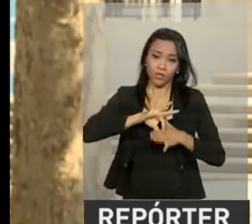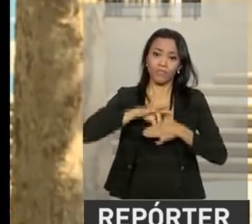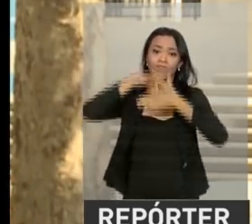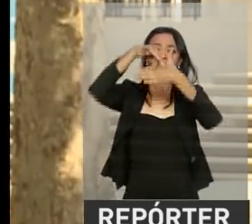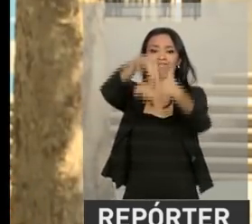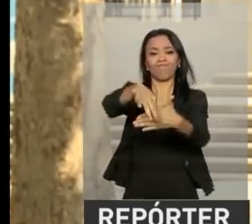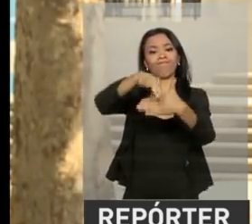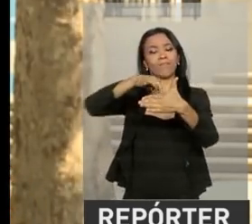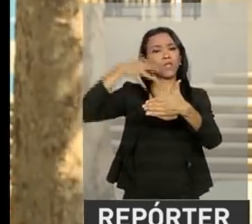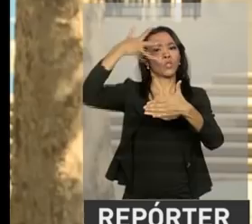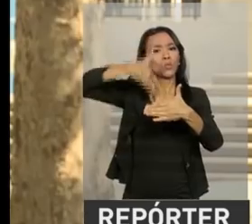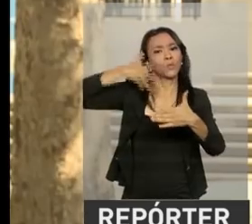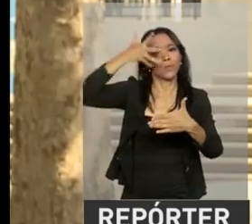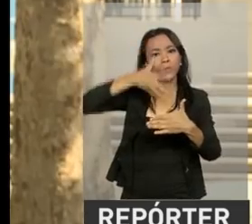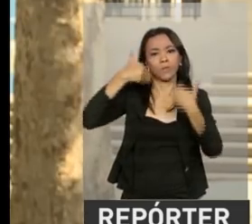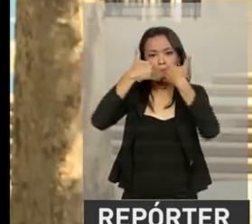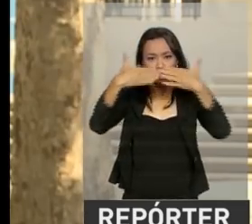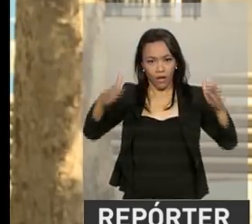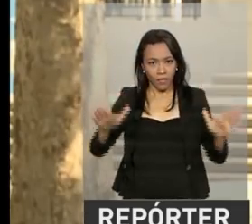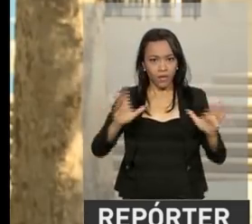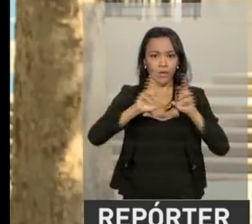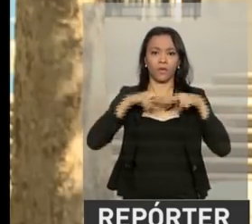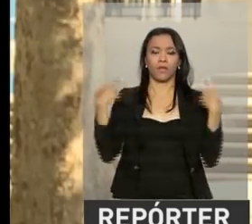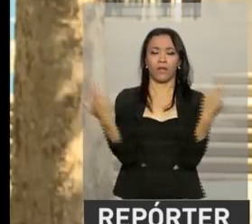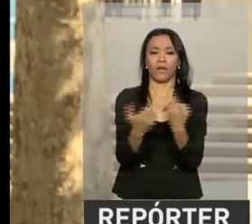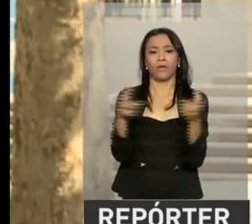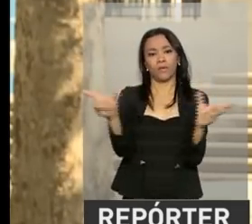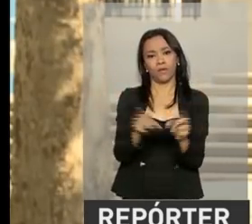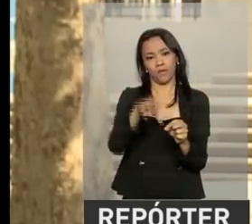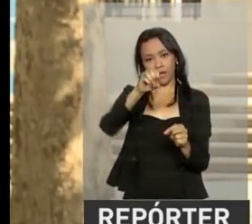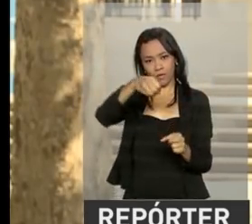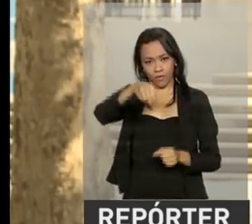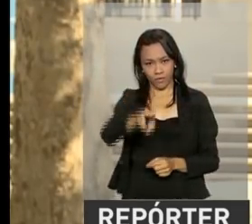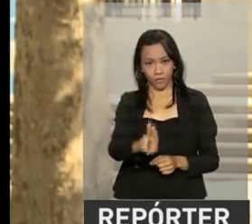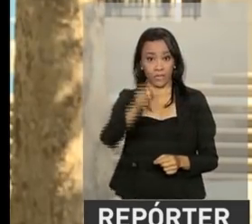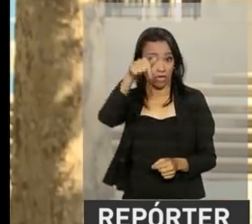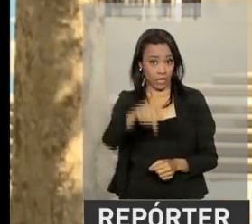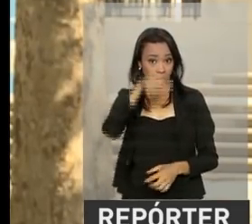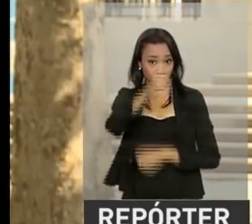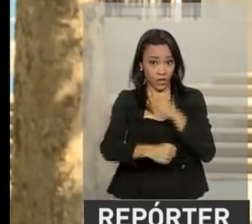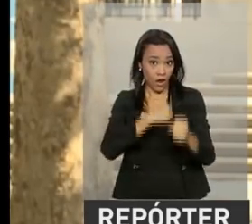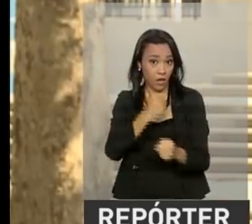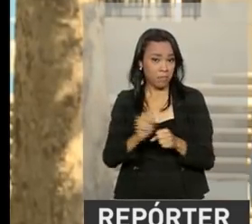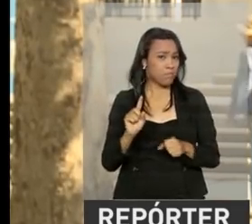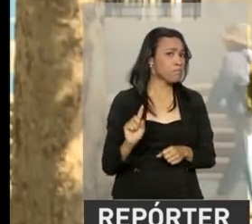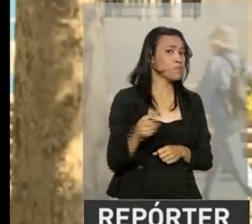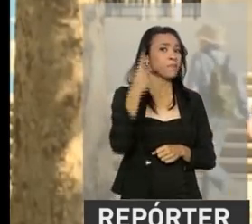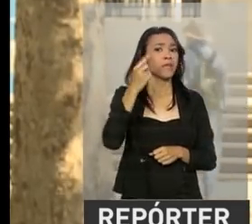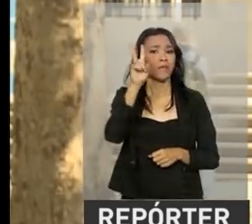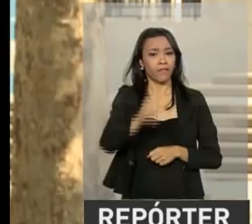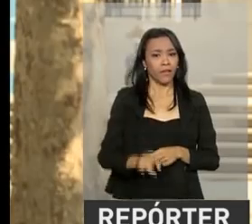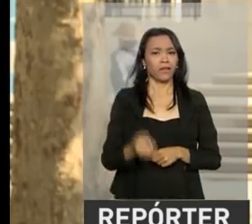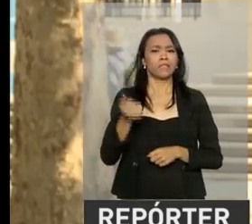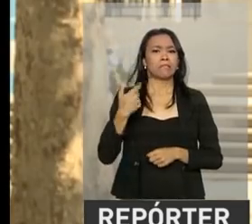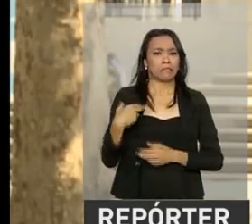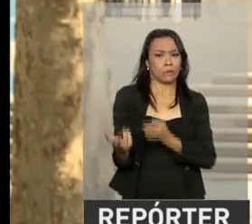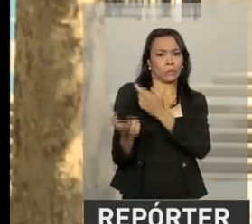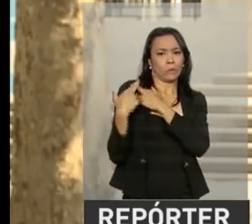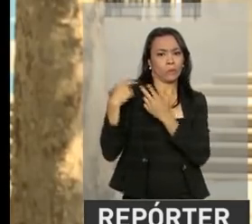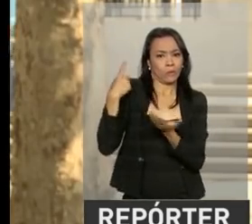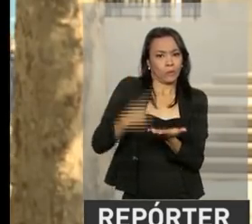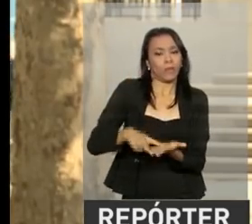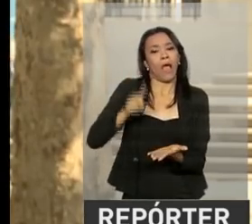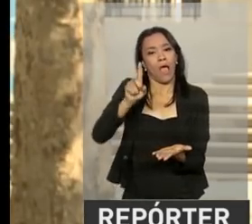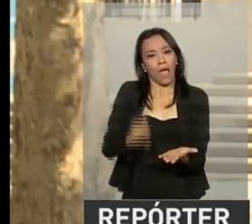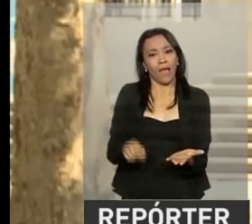o discurso inaugural da Assembleia Geral da ONU. Neste ano, pela primeira vez, esta responsabilidade vai ser